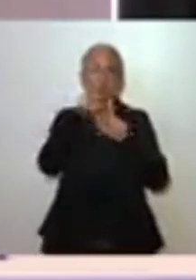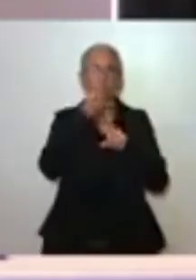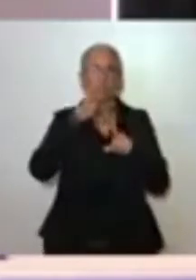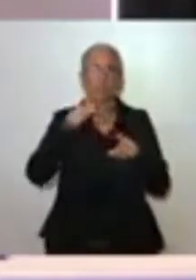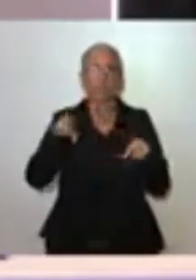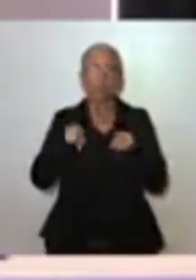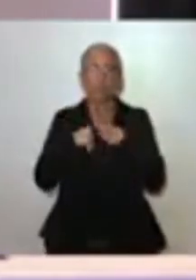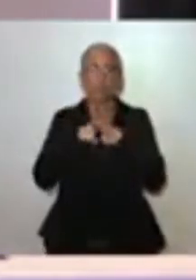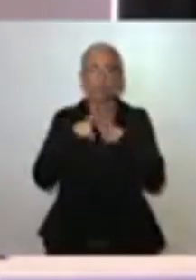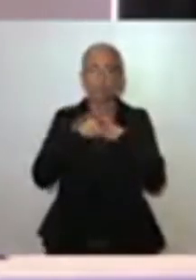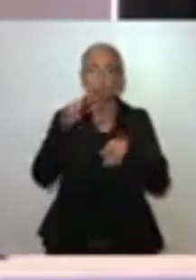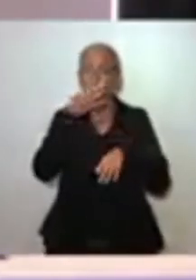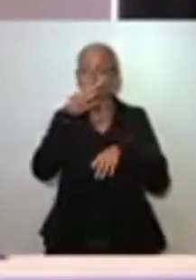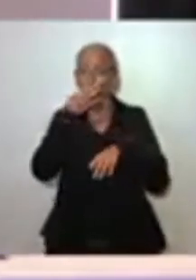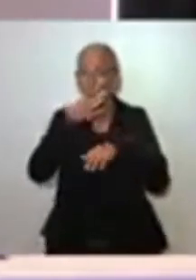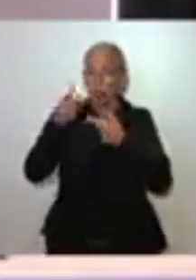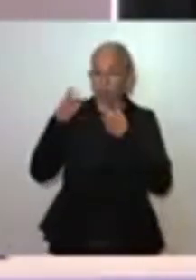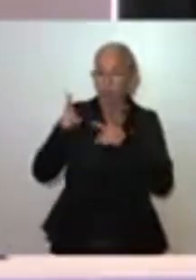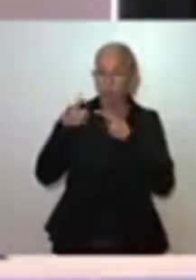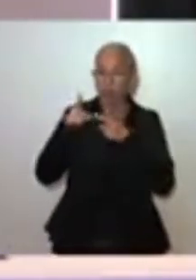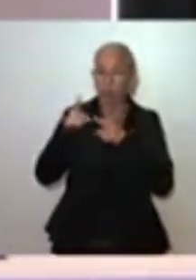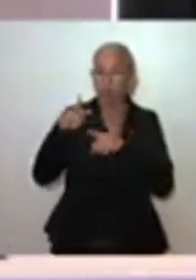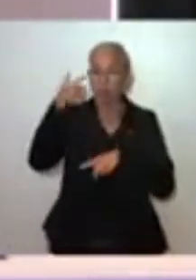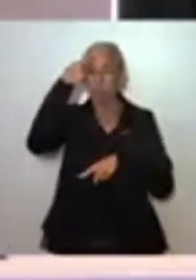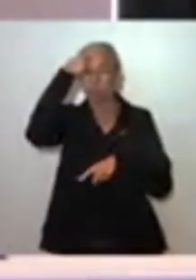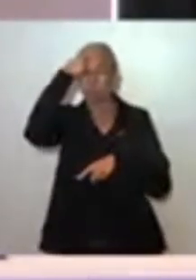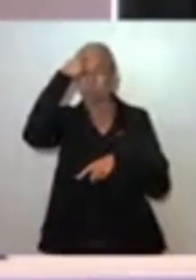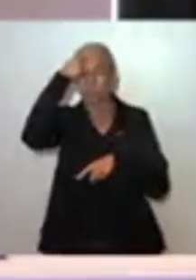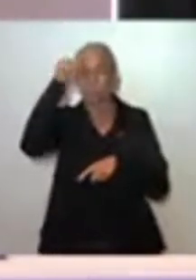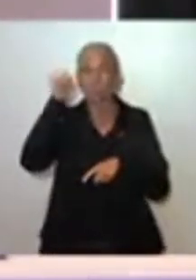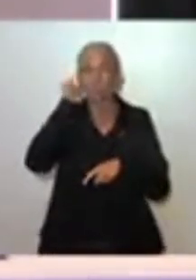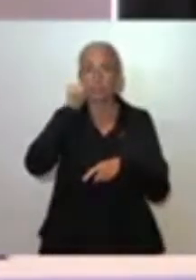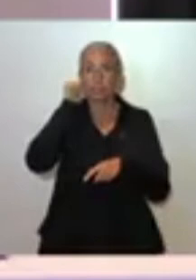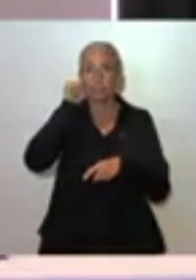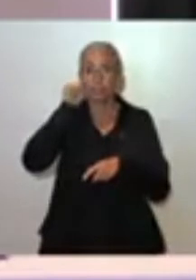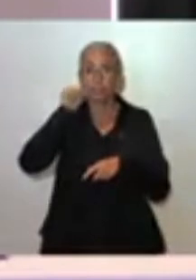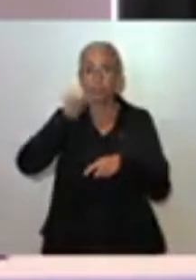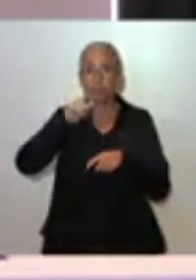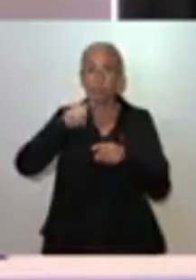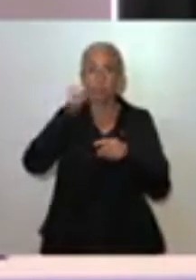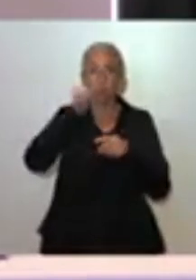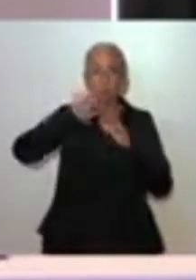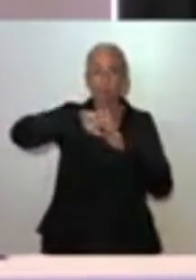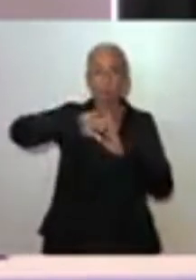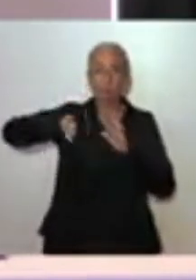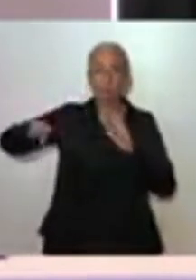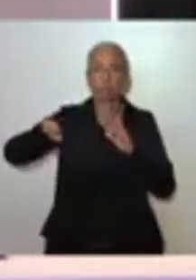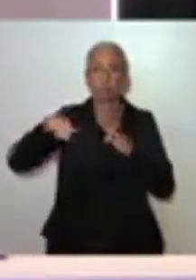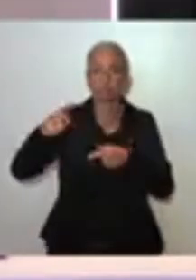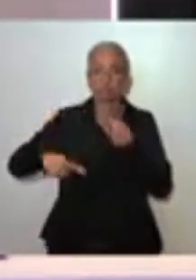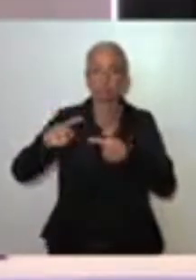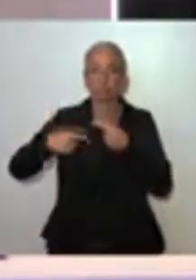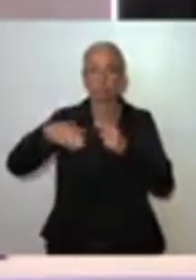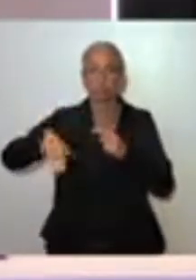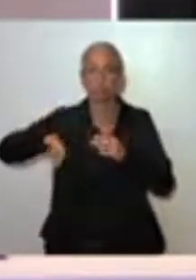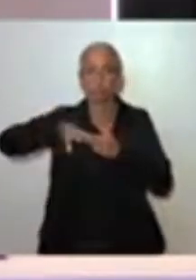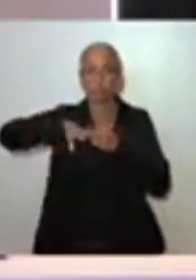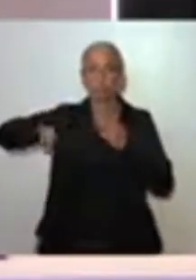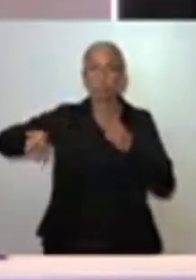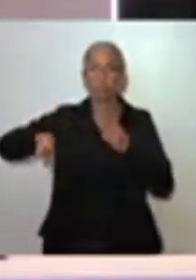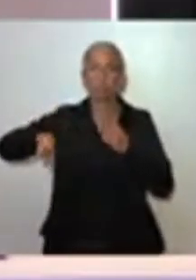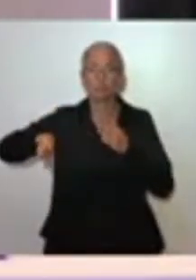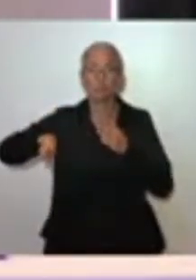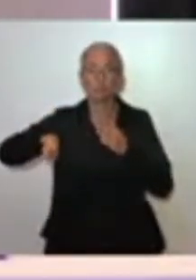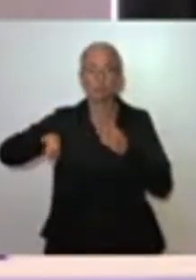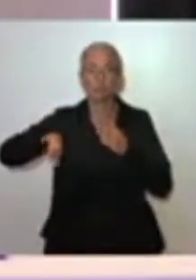a violência psicológica que faz com que muitas vezes as mulheres se afastem do pro a política os casos emblemáticos